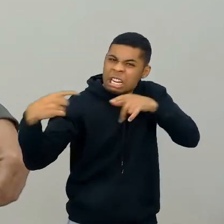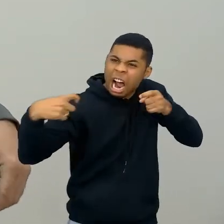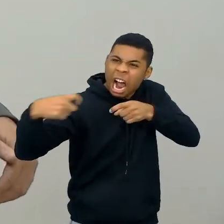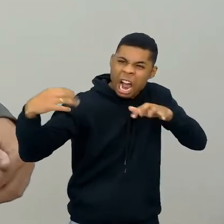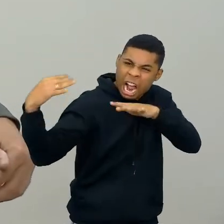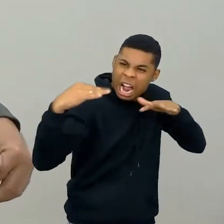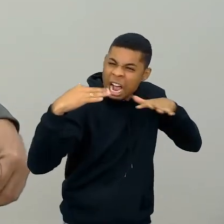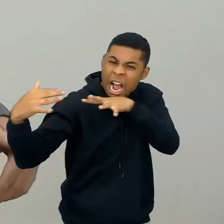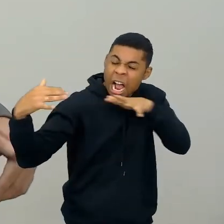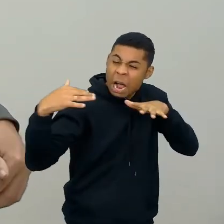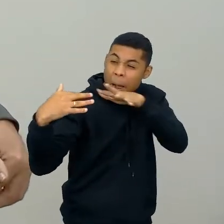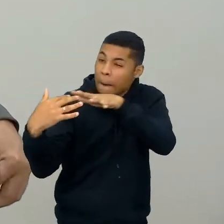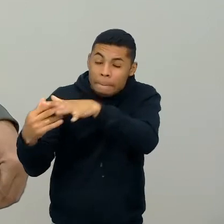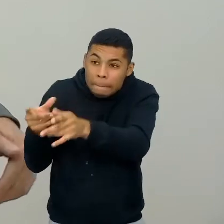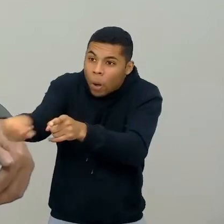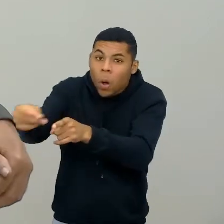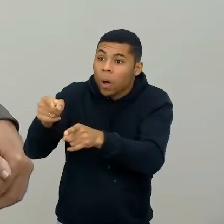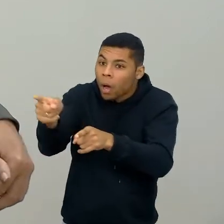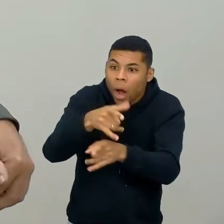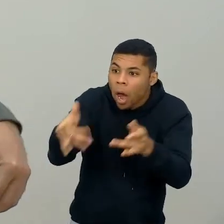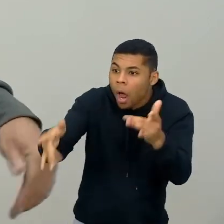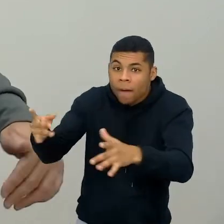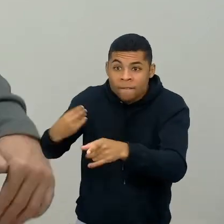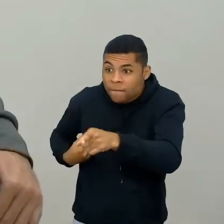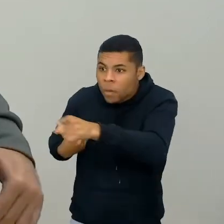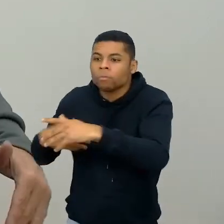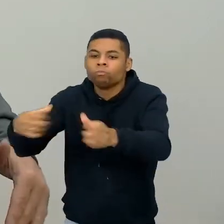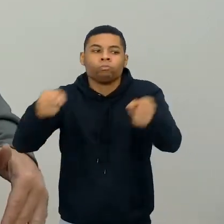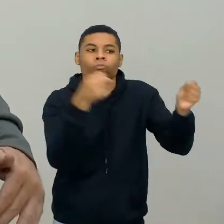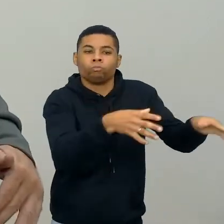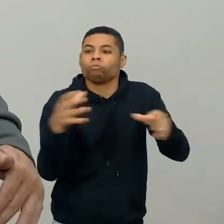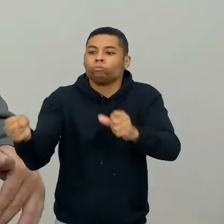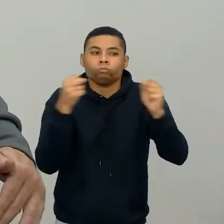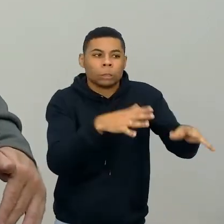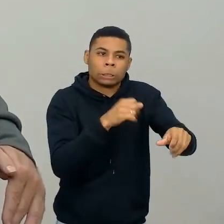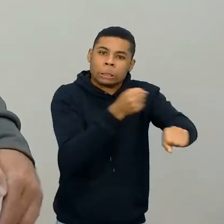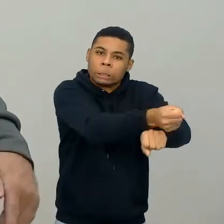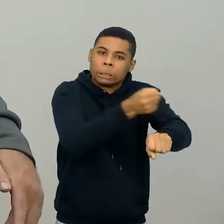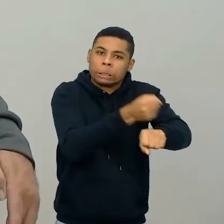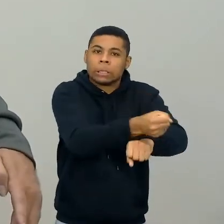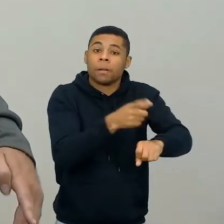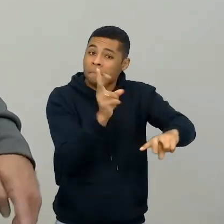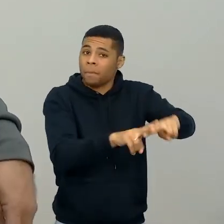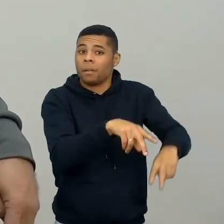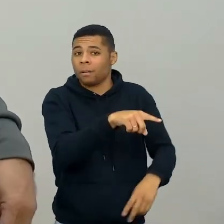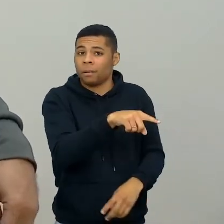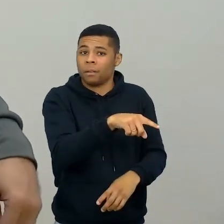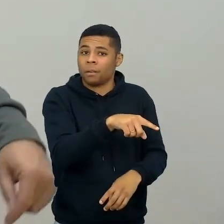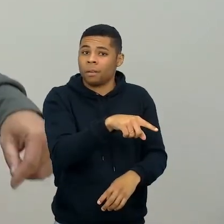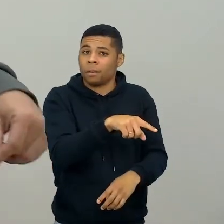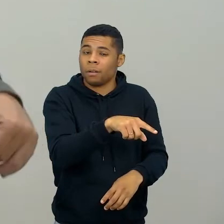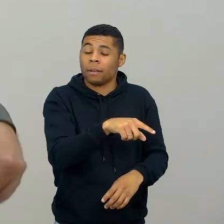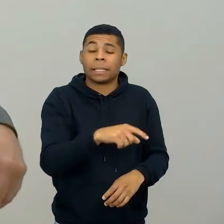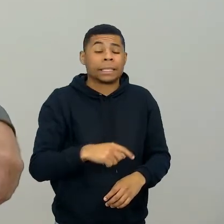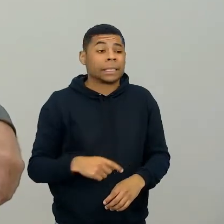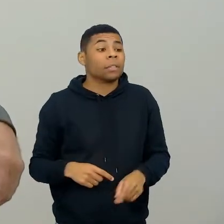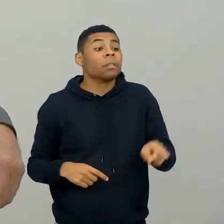hoje. Como assim, professor? Você sabia que os gregos não consideravam as mulheres